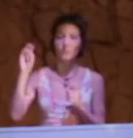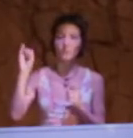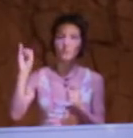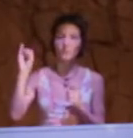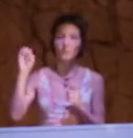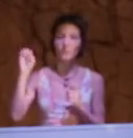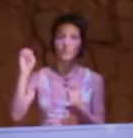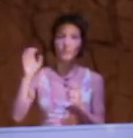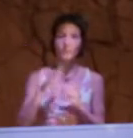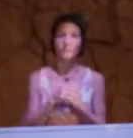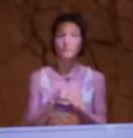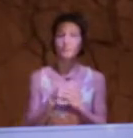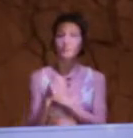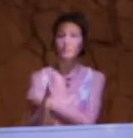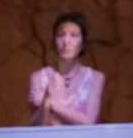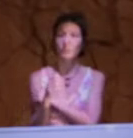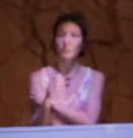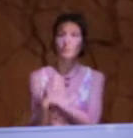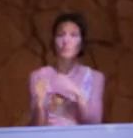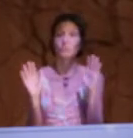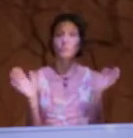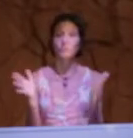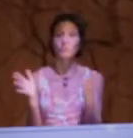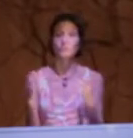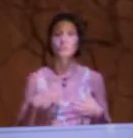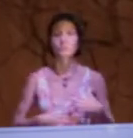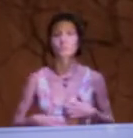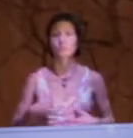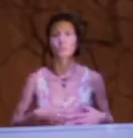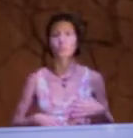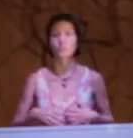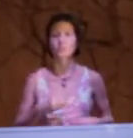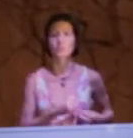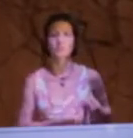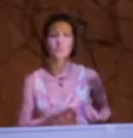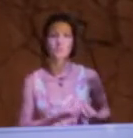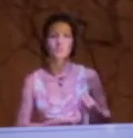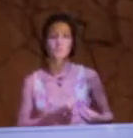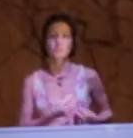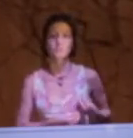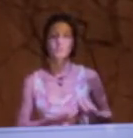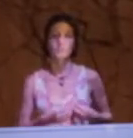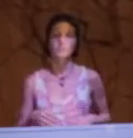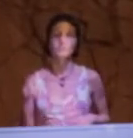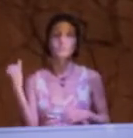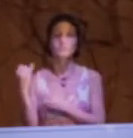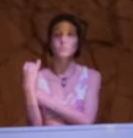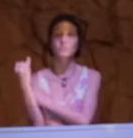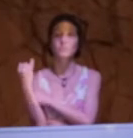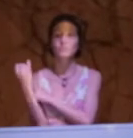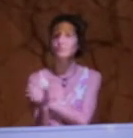está quietinha no lugar dela, no trono dela. Então, quando eu vou pensar o Josias como